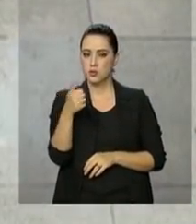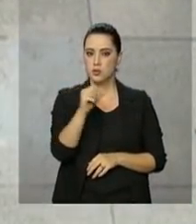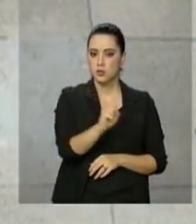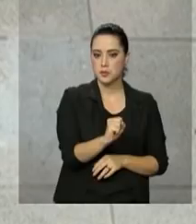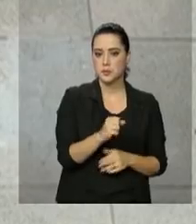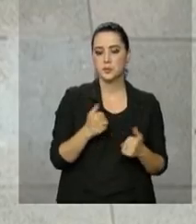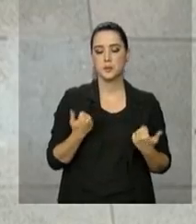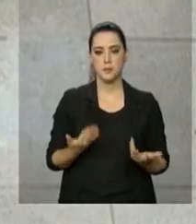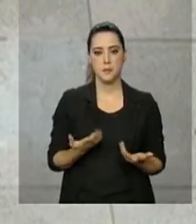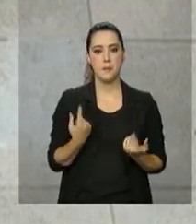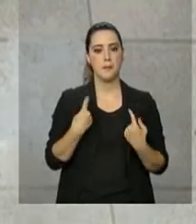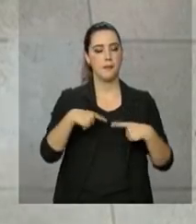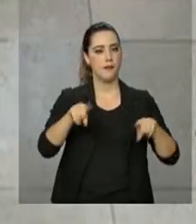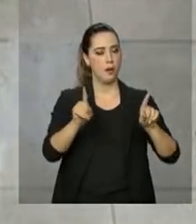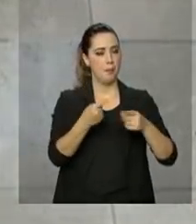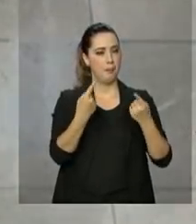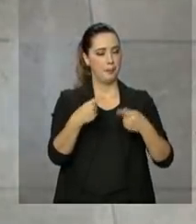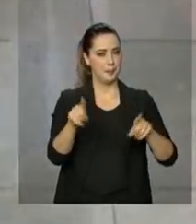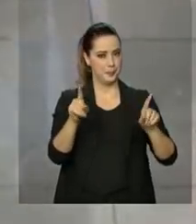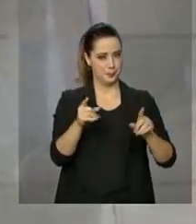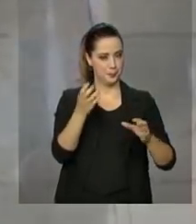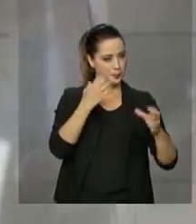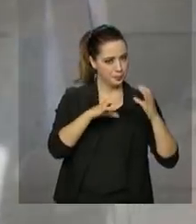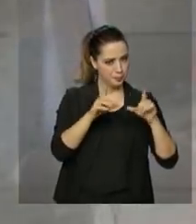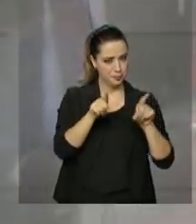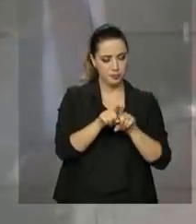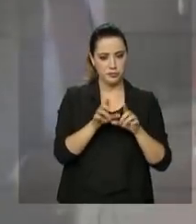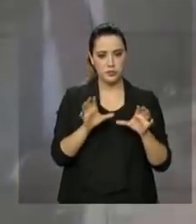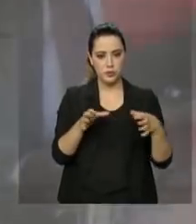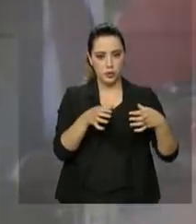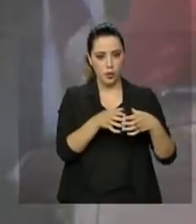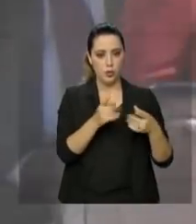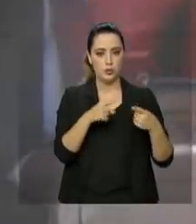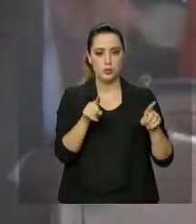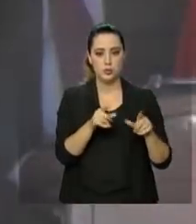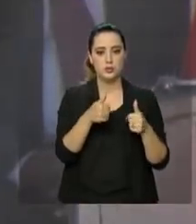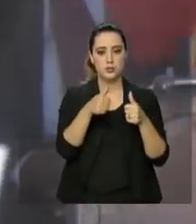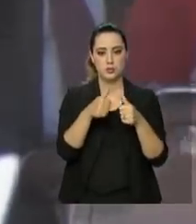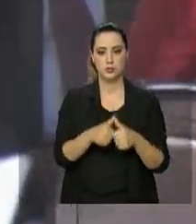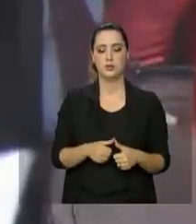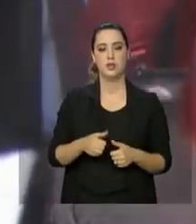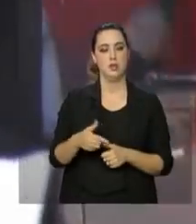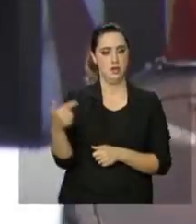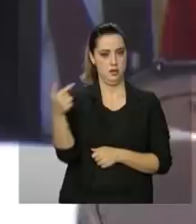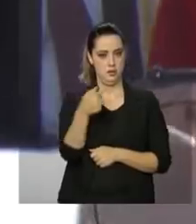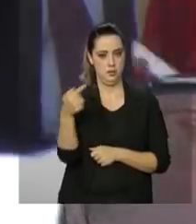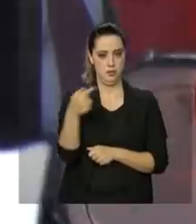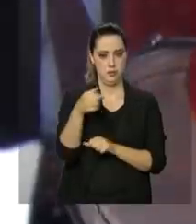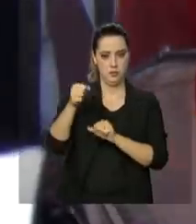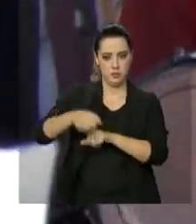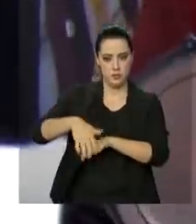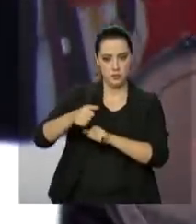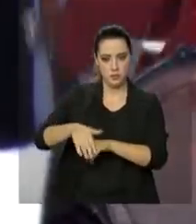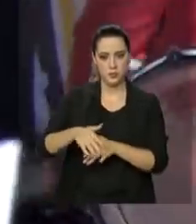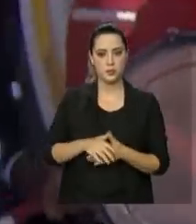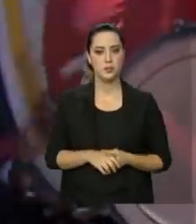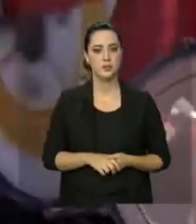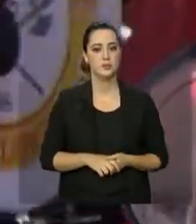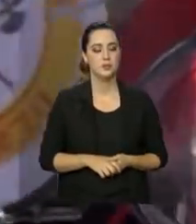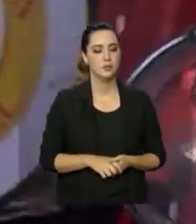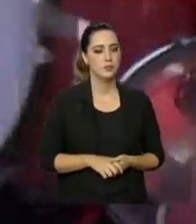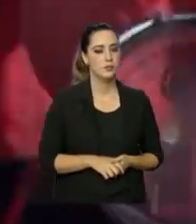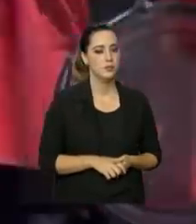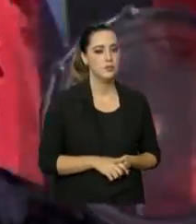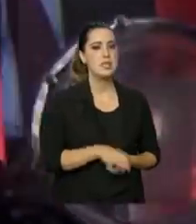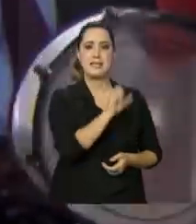2018. A banda de música do Corpo de Fuzileiros Navais vai estar no 7 de setembro, comandante?